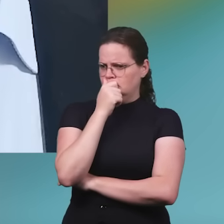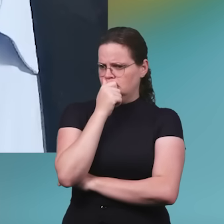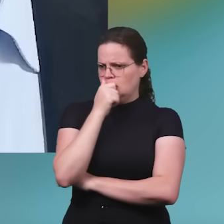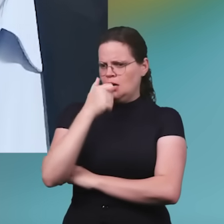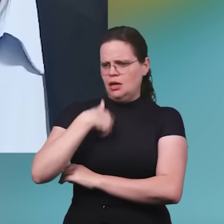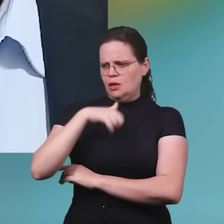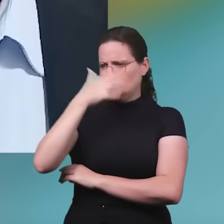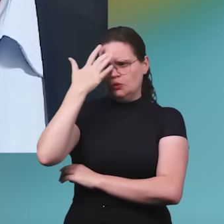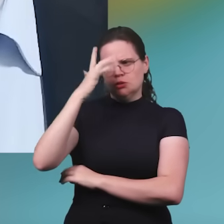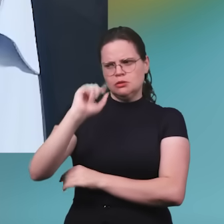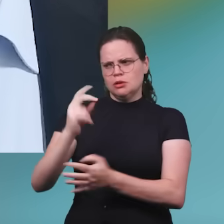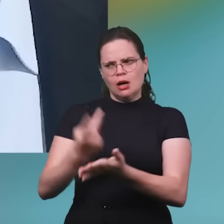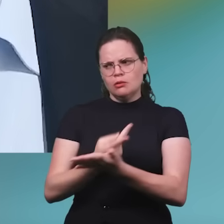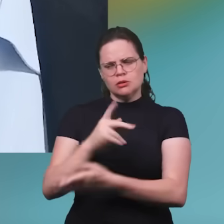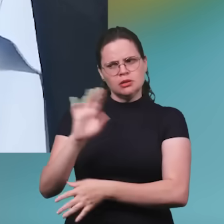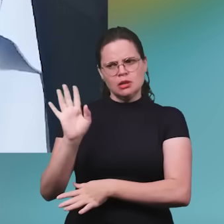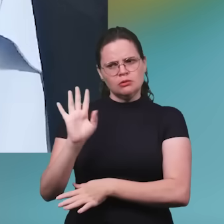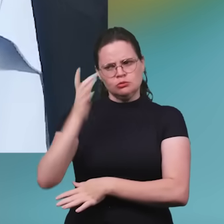o certo o que houve,